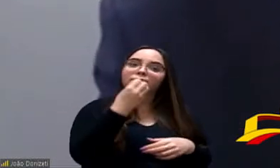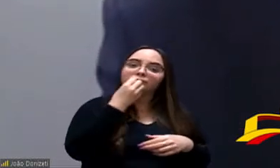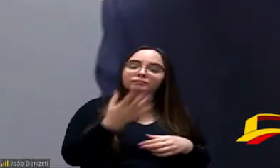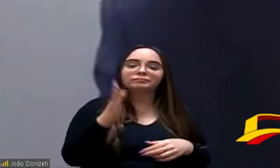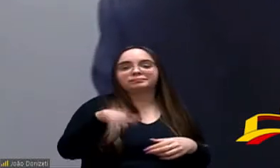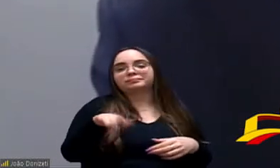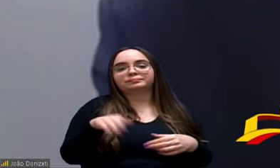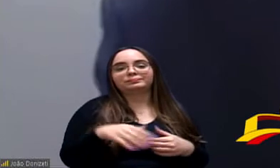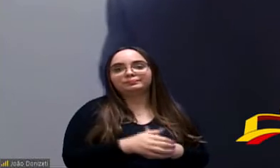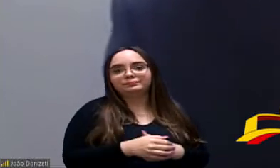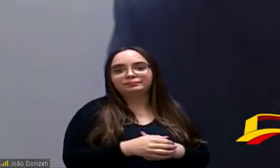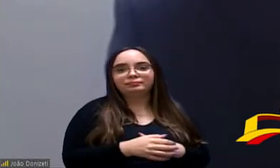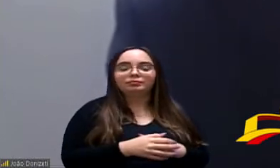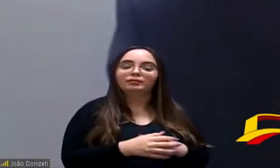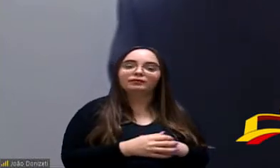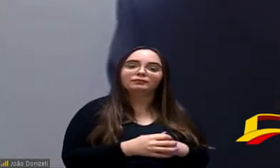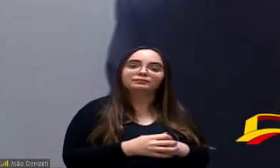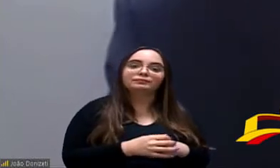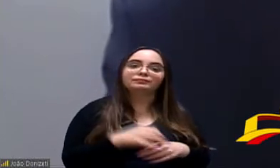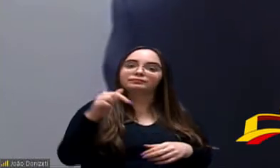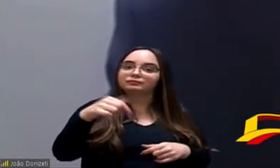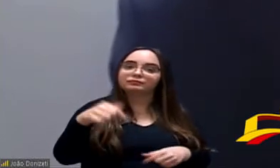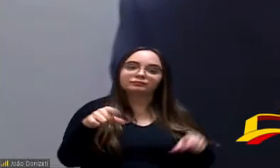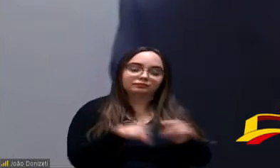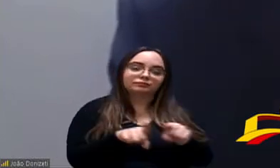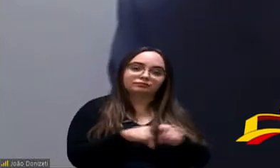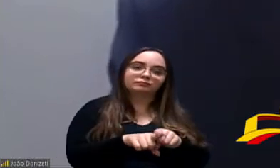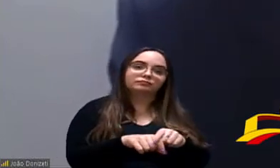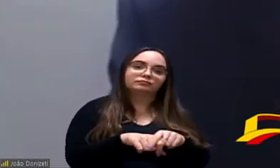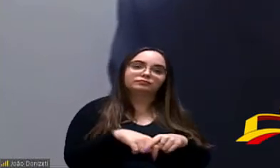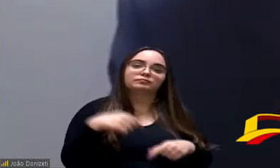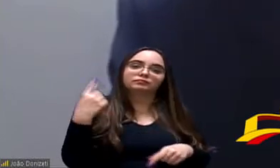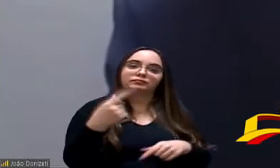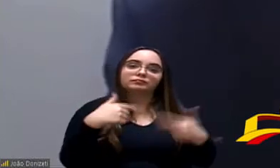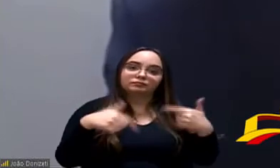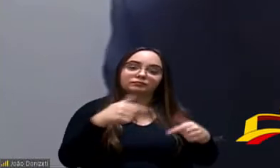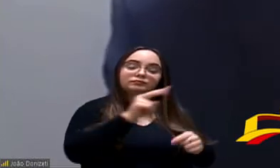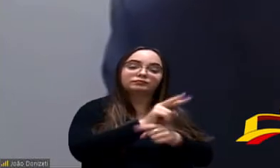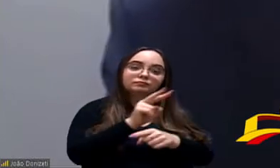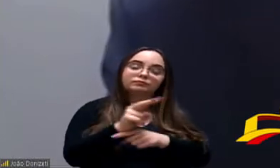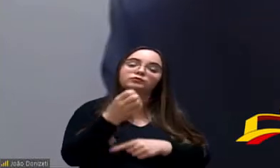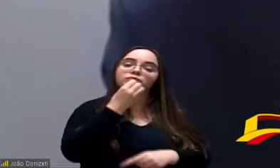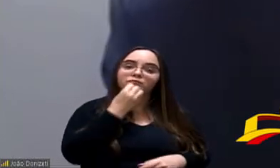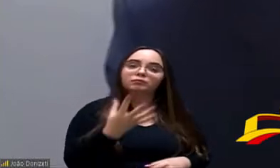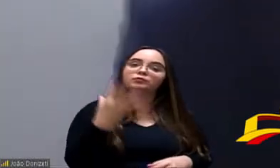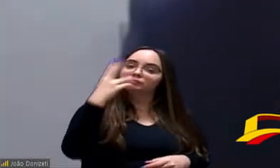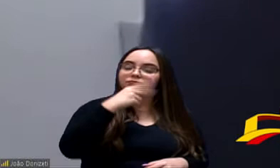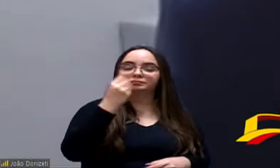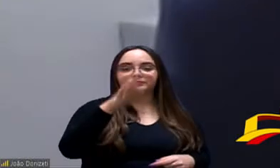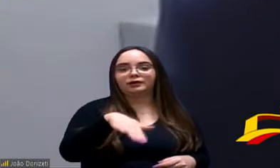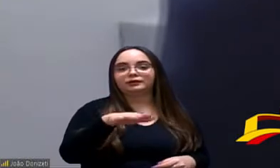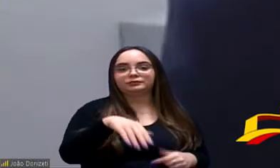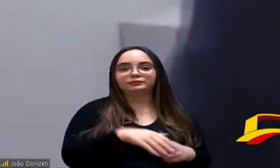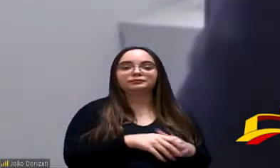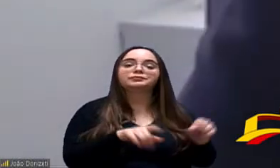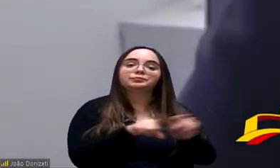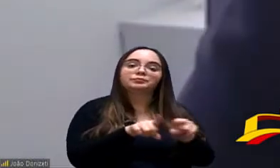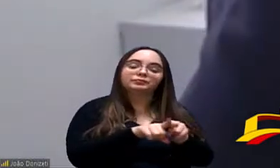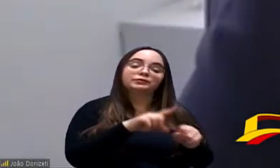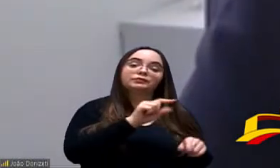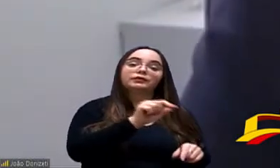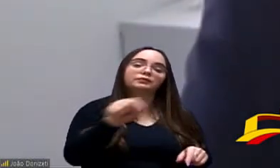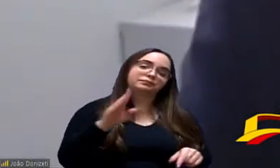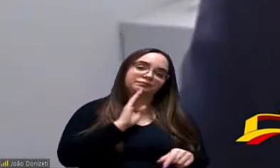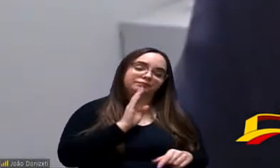o Luiz Santos. Aqui também, esse trabalho dos protetores é bom, bonito, barato e de quem conhece.